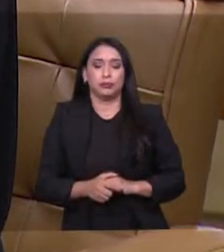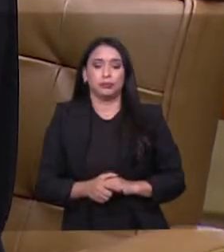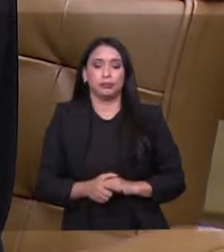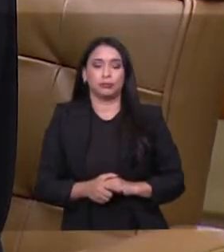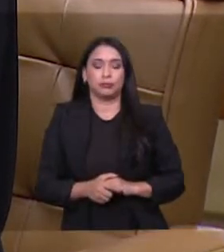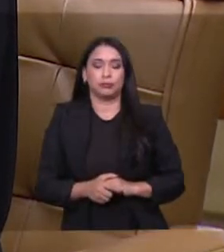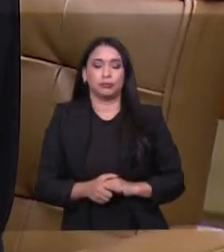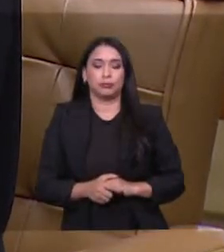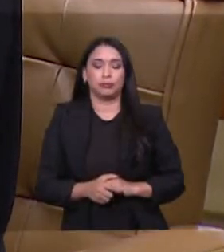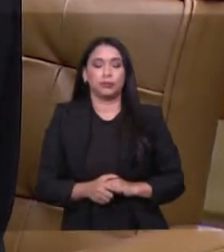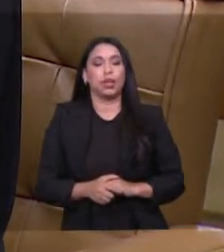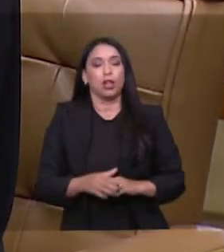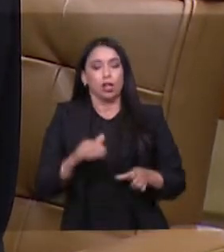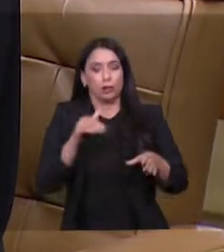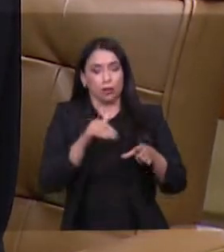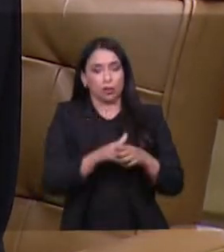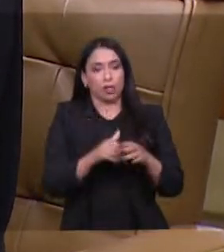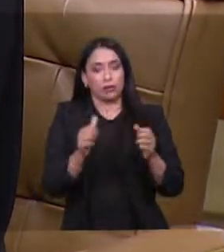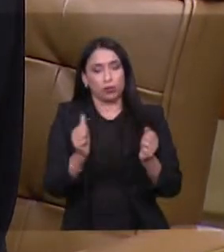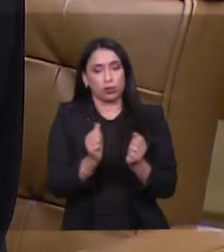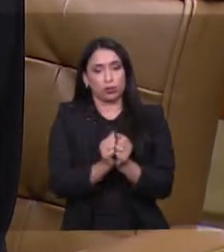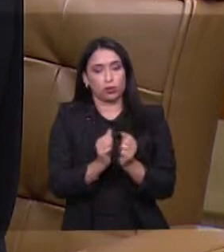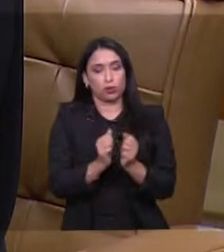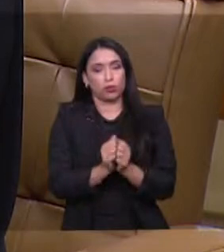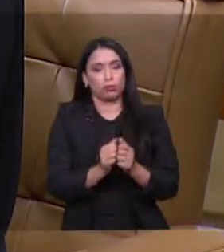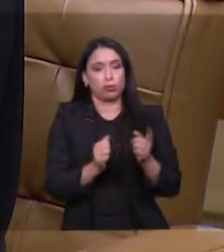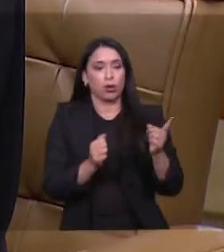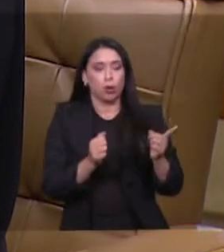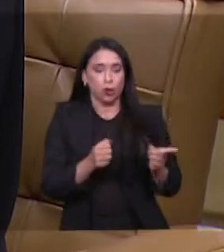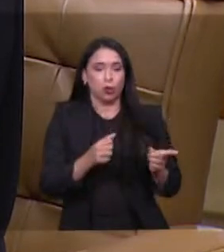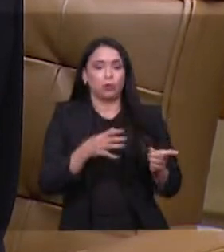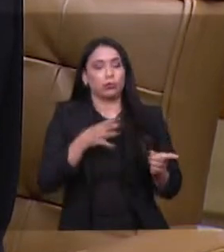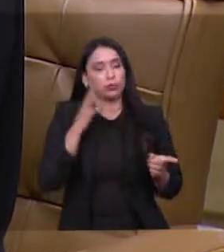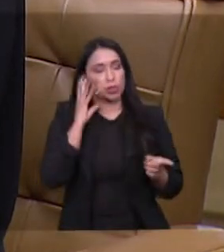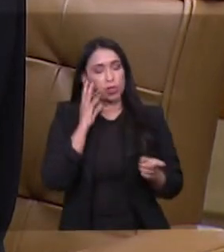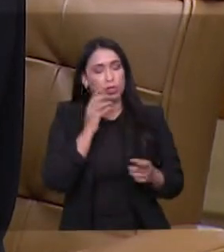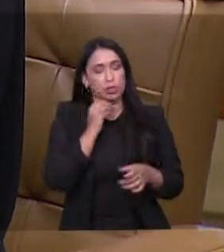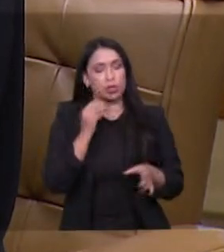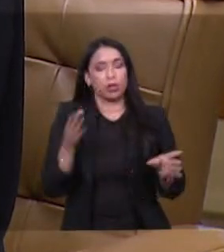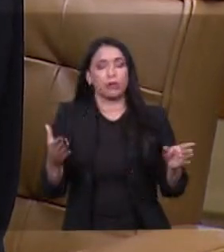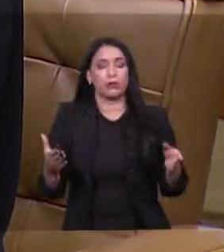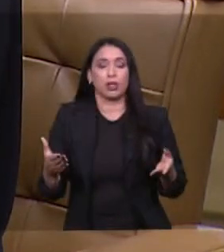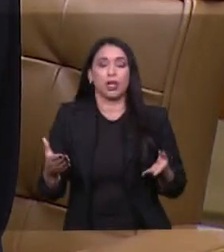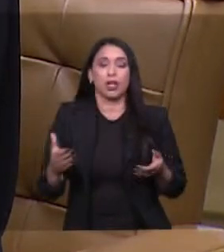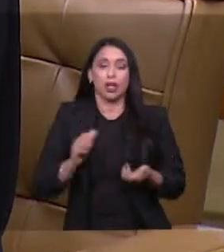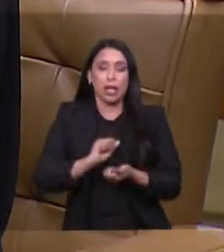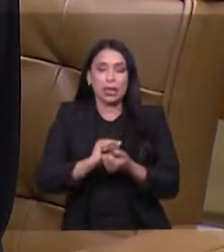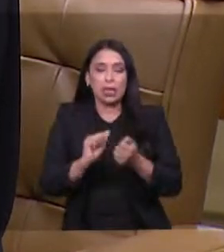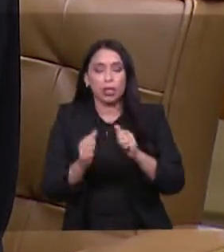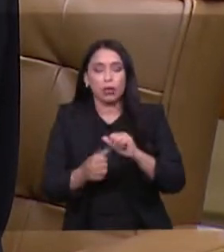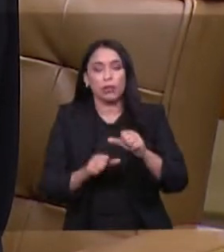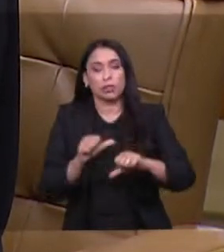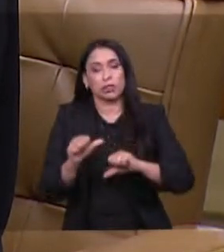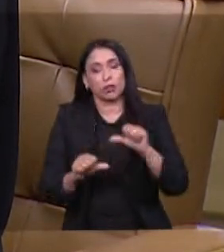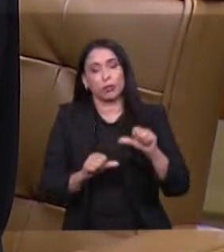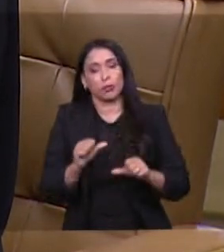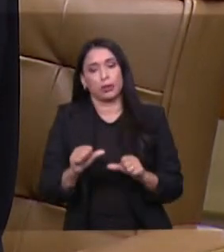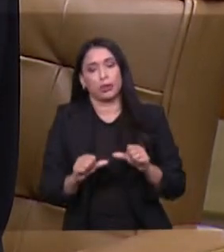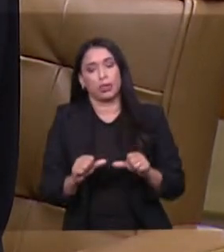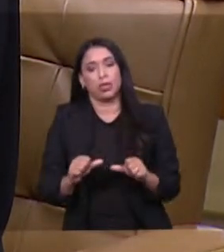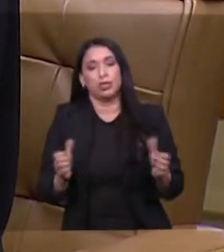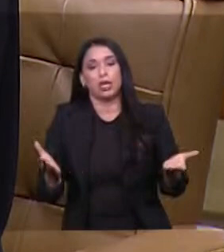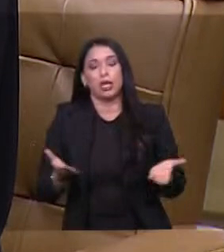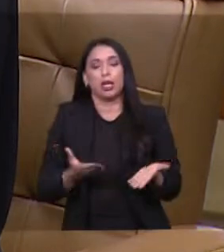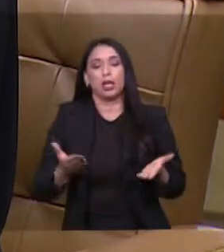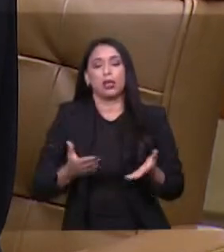acompanhava também originariamente o eminente ministro Dias Toffoli na sua divergência. Com a adequação, eu passo